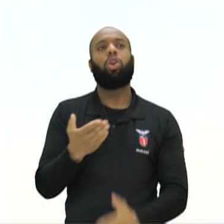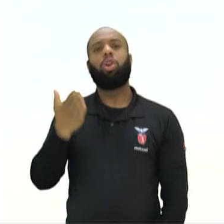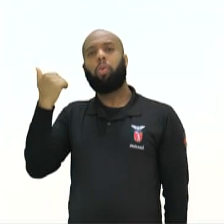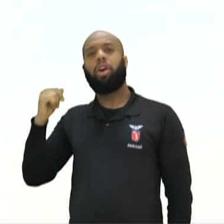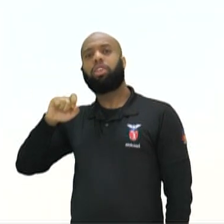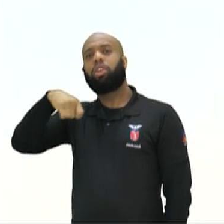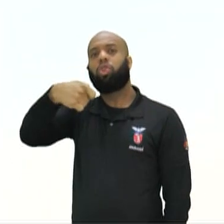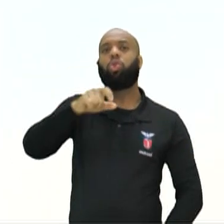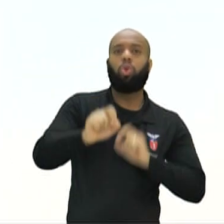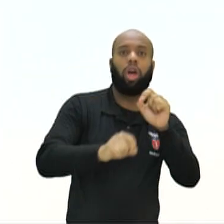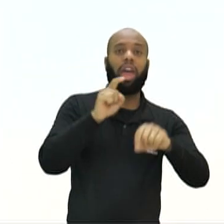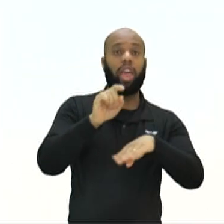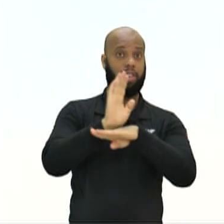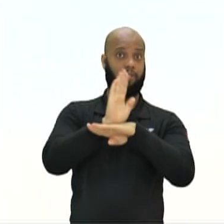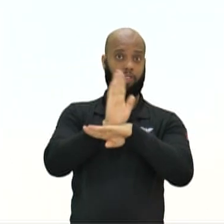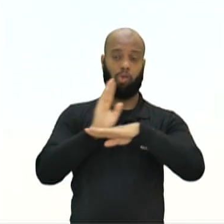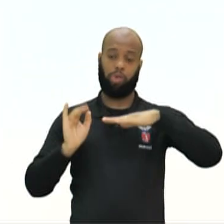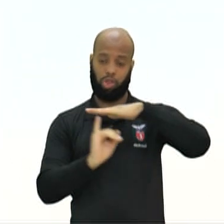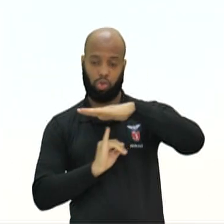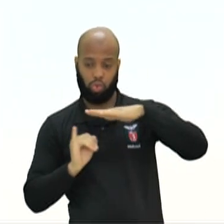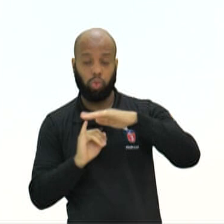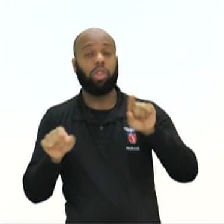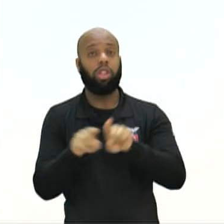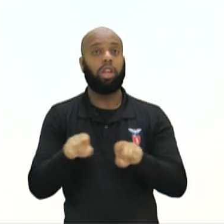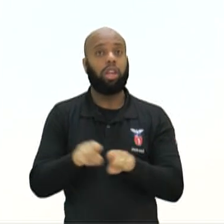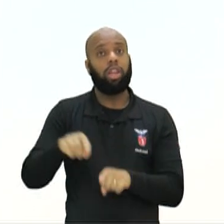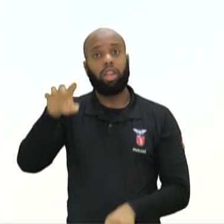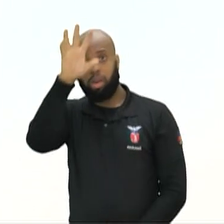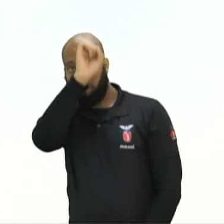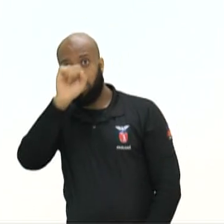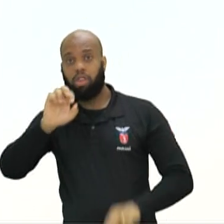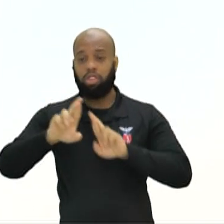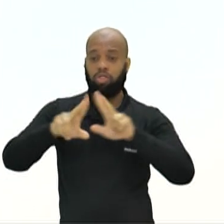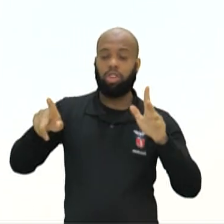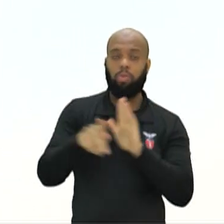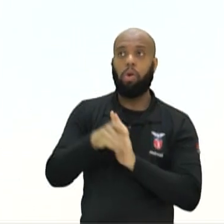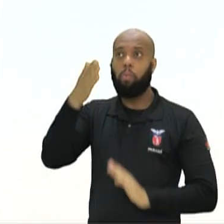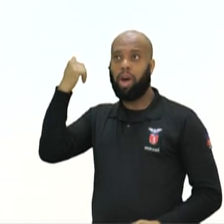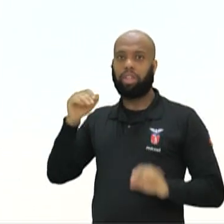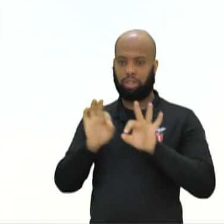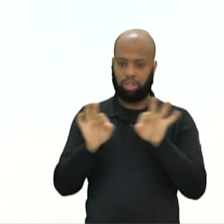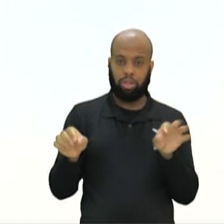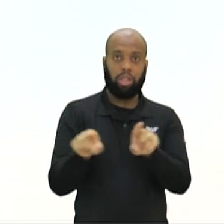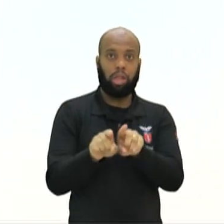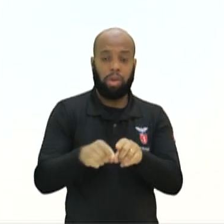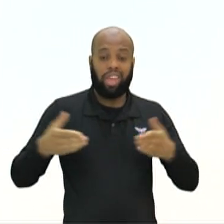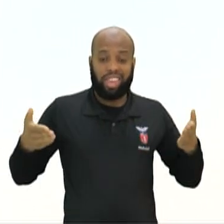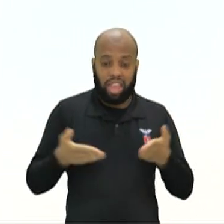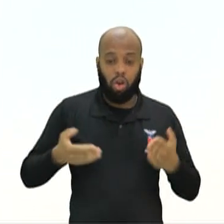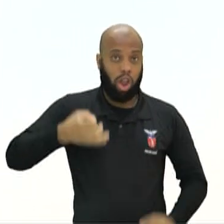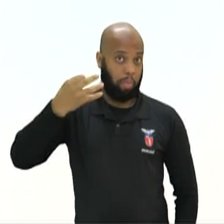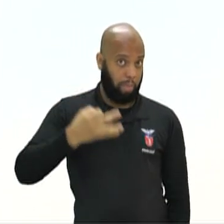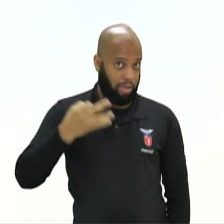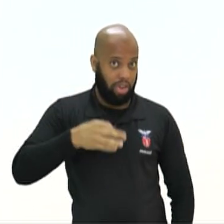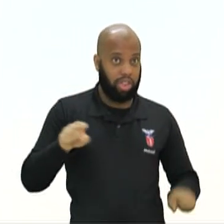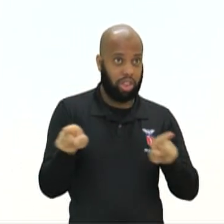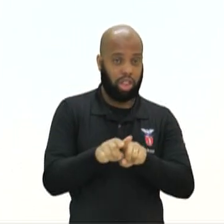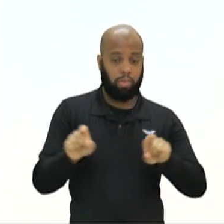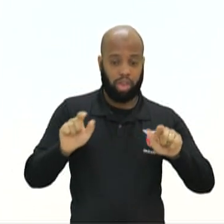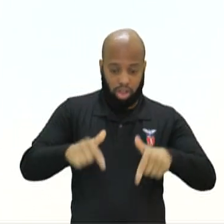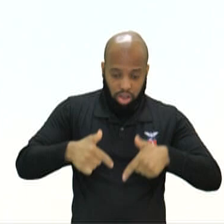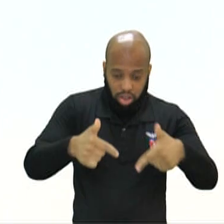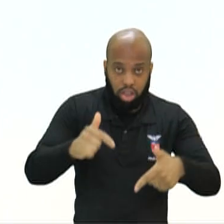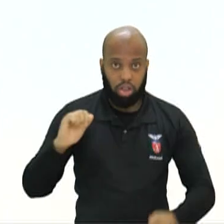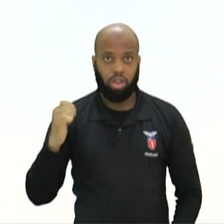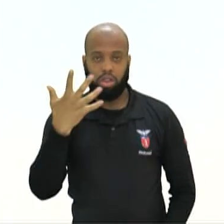sobre a indústria de filmes, né? E nós aprendemos a diferença entre passado simples e presente perfeito. Quando a gente fala de uma ação que